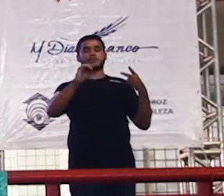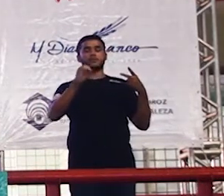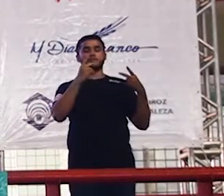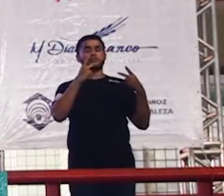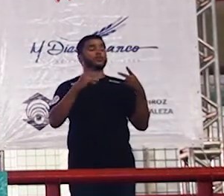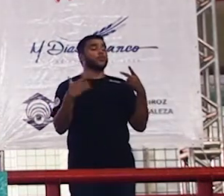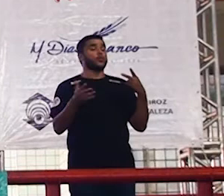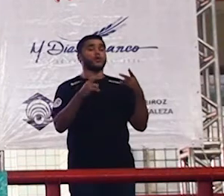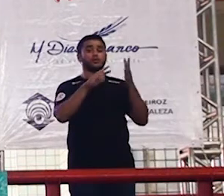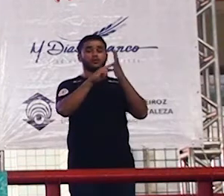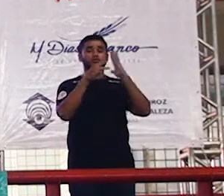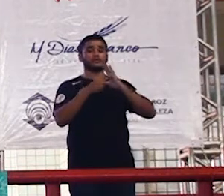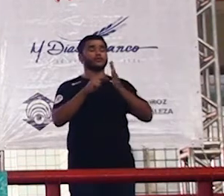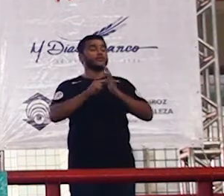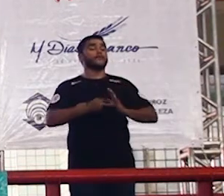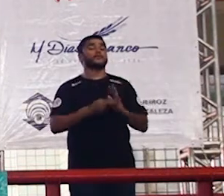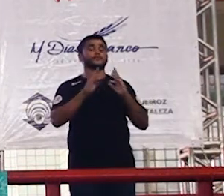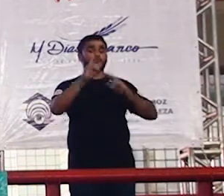que está aí na sua apostila.